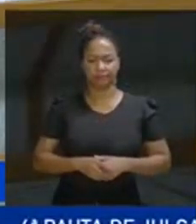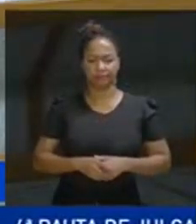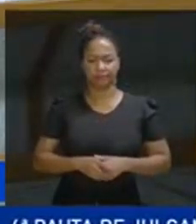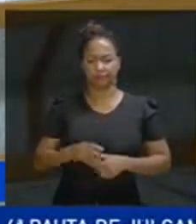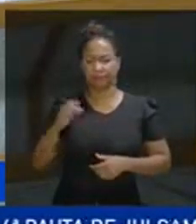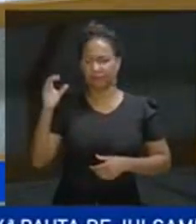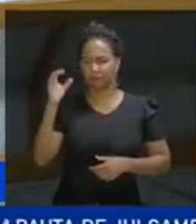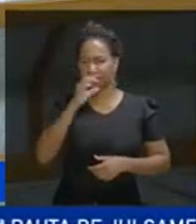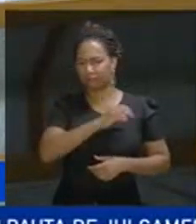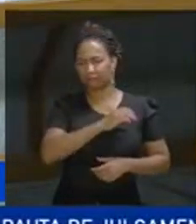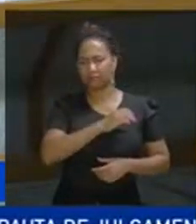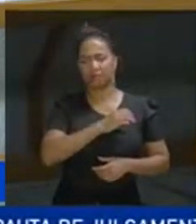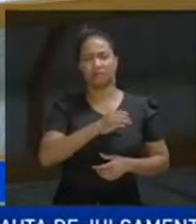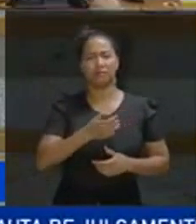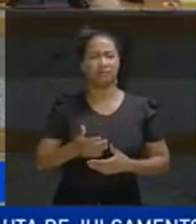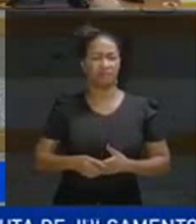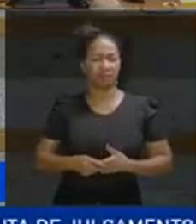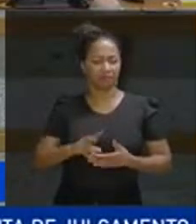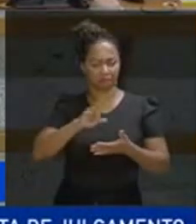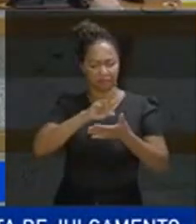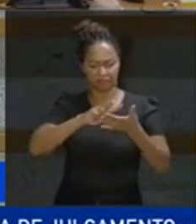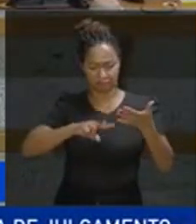olhando rapidamente aqui a